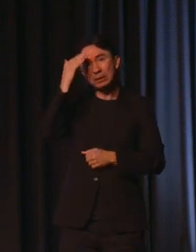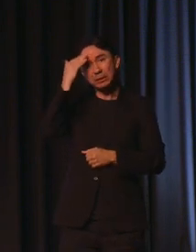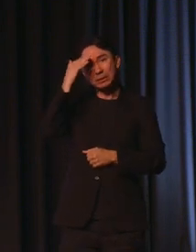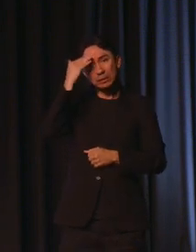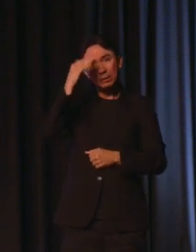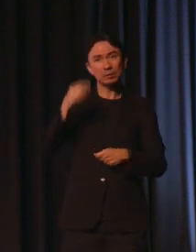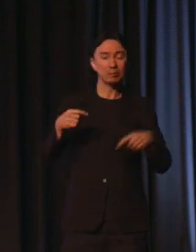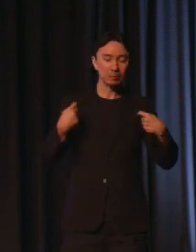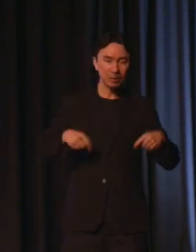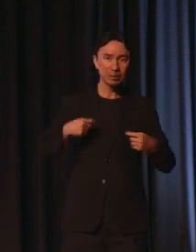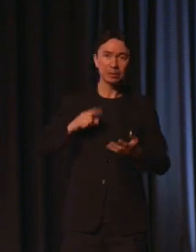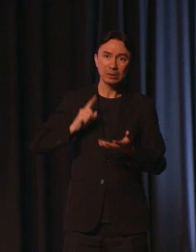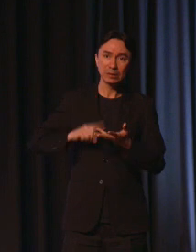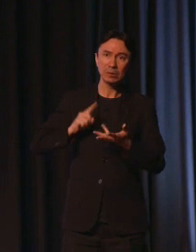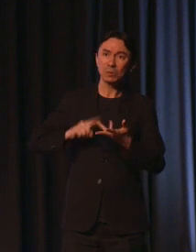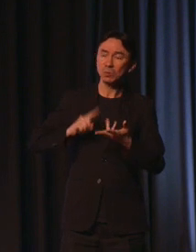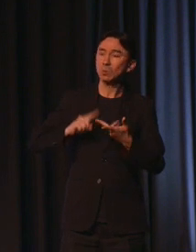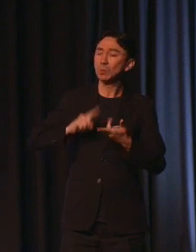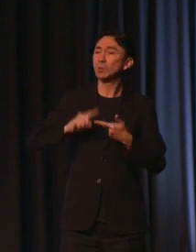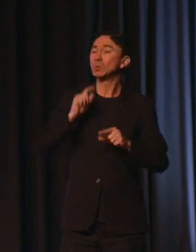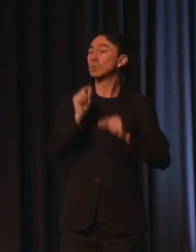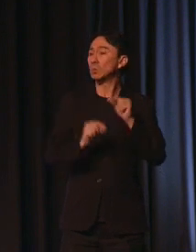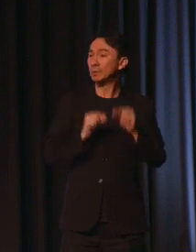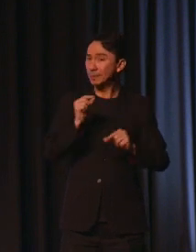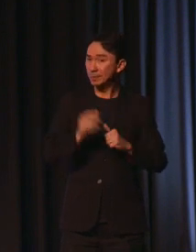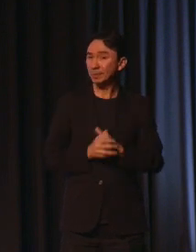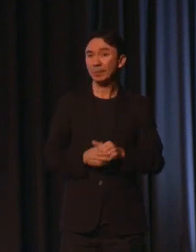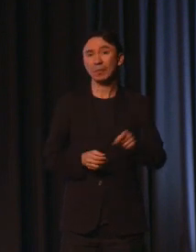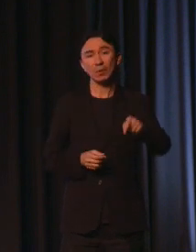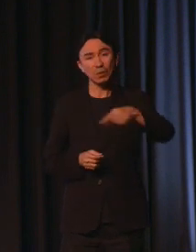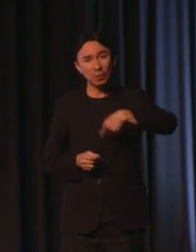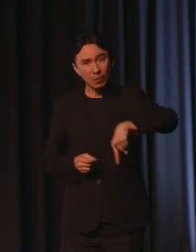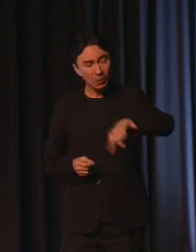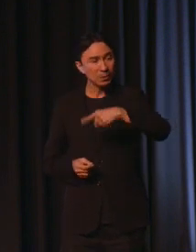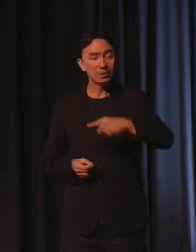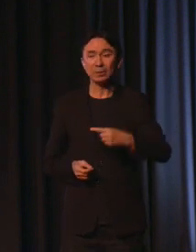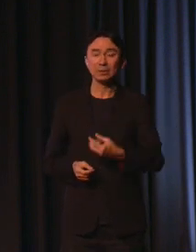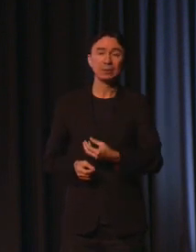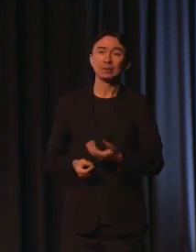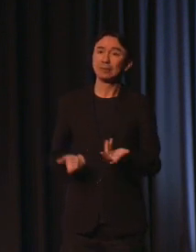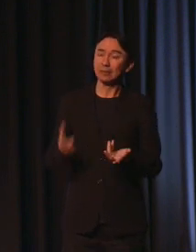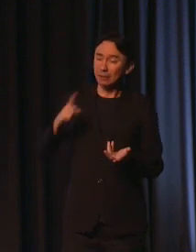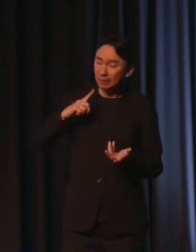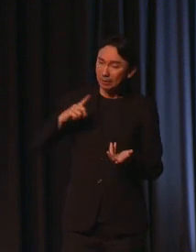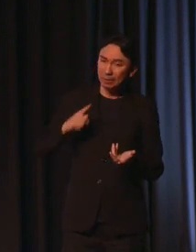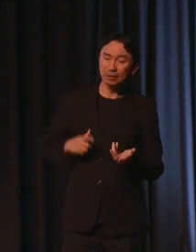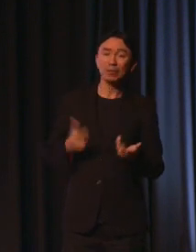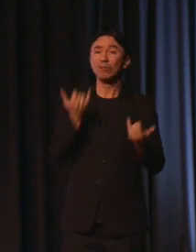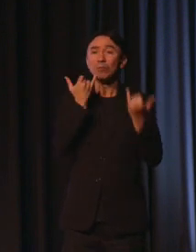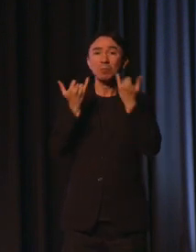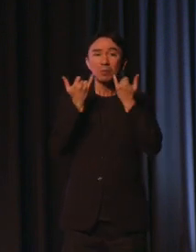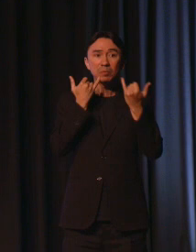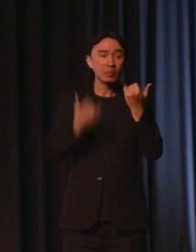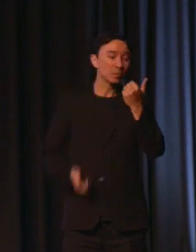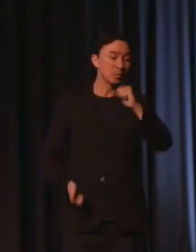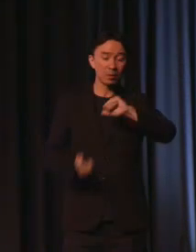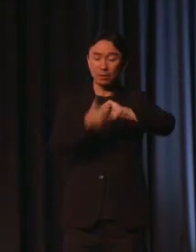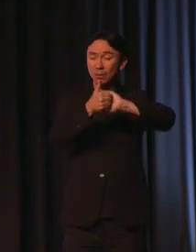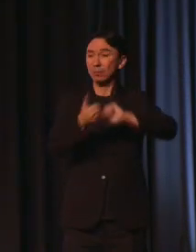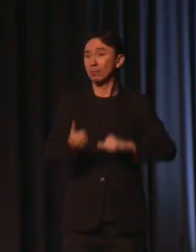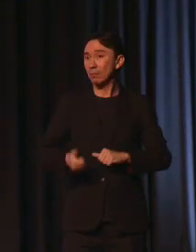precisava visualizar, tá? Para a gente, então, ter uma qualidade melhor de informações para poder tocar os